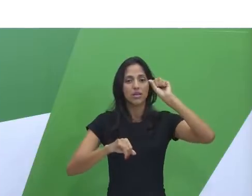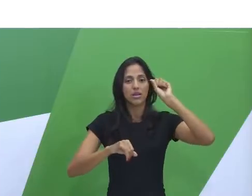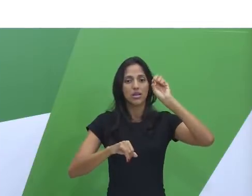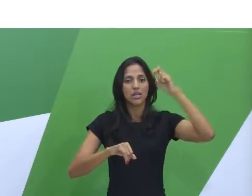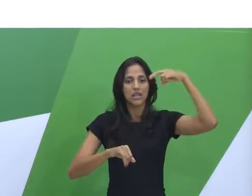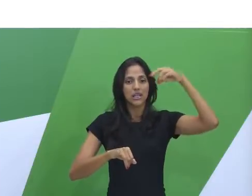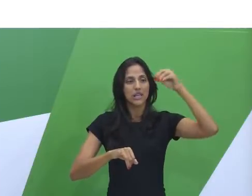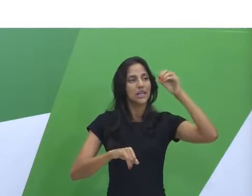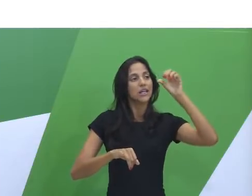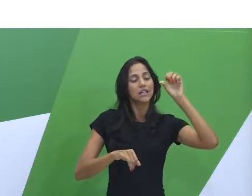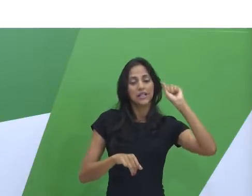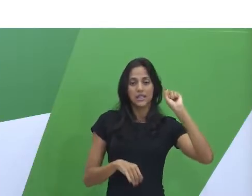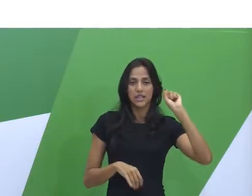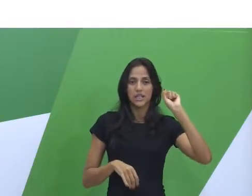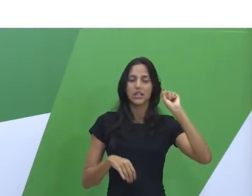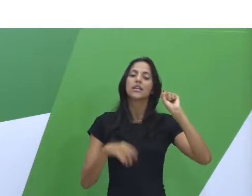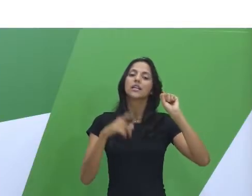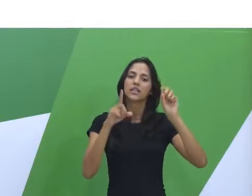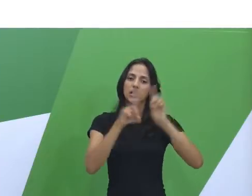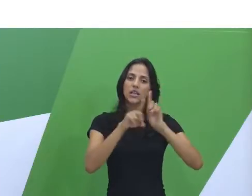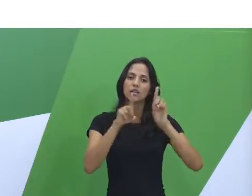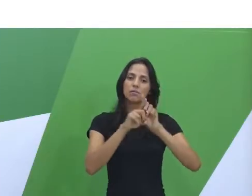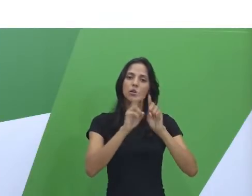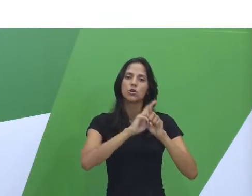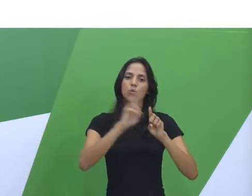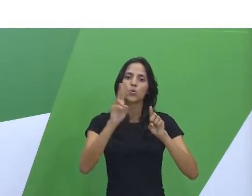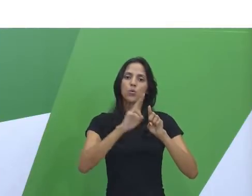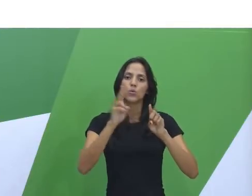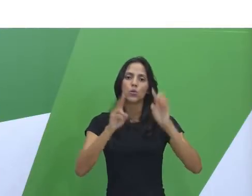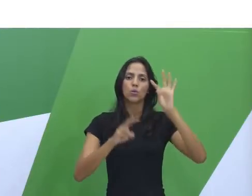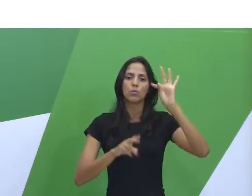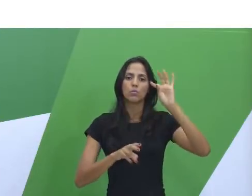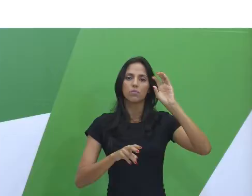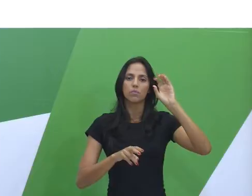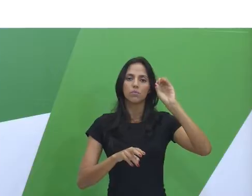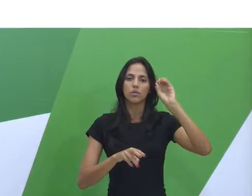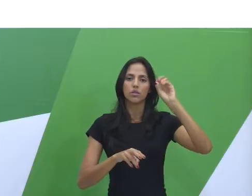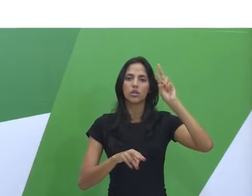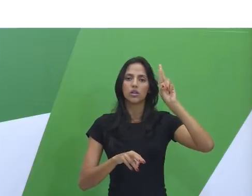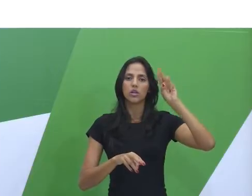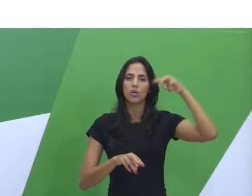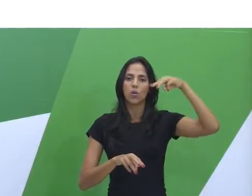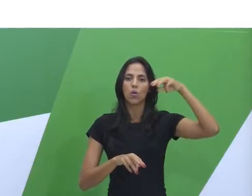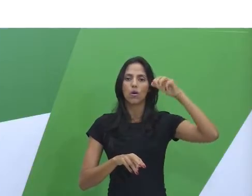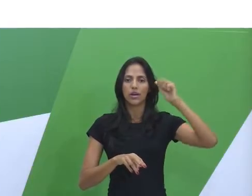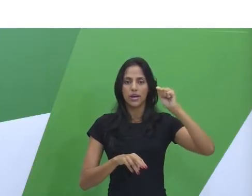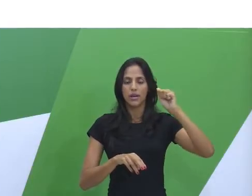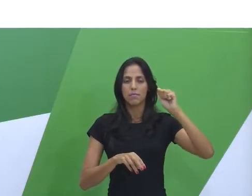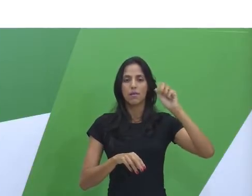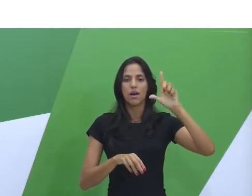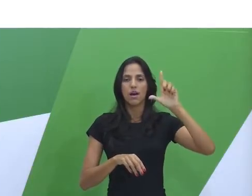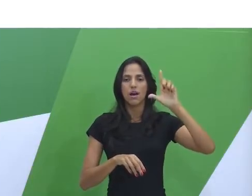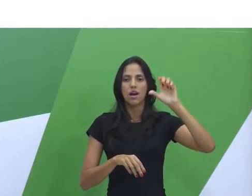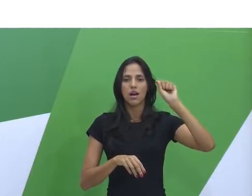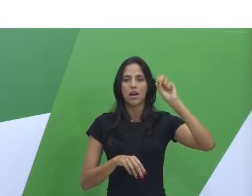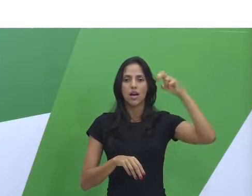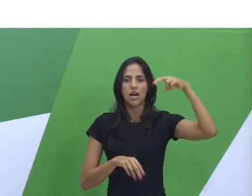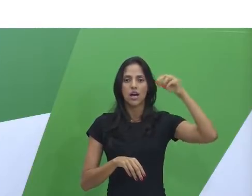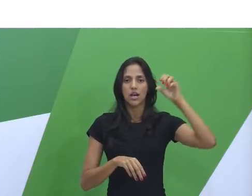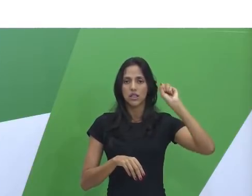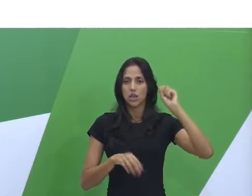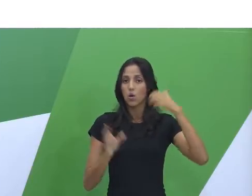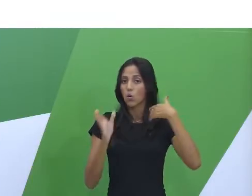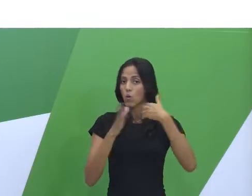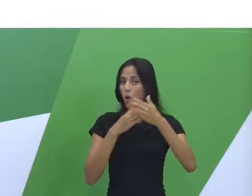senos, também chamada de teorema dos senos, tem a seguinte definição. Em qualquer triângulo, olha como